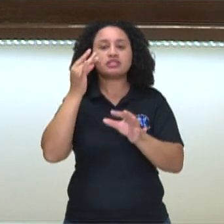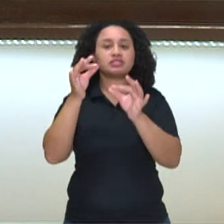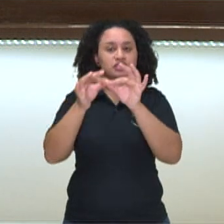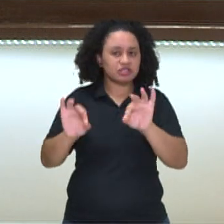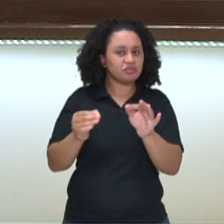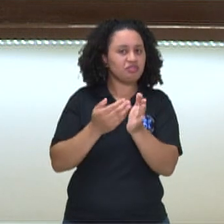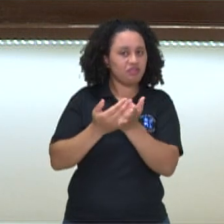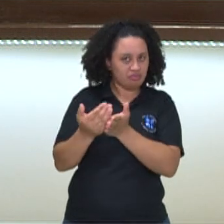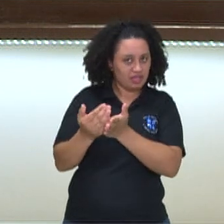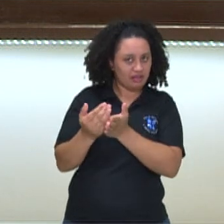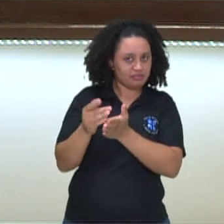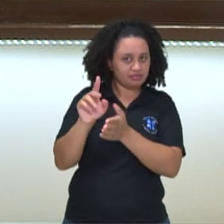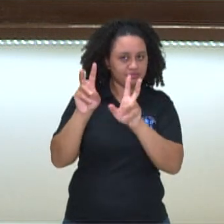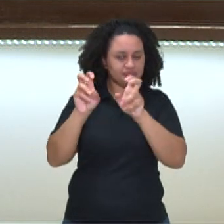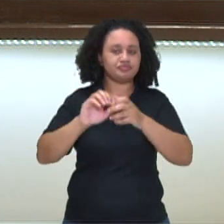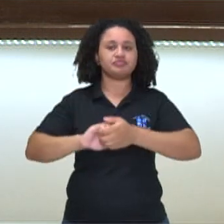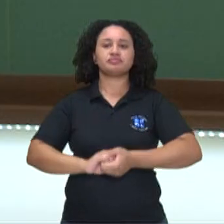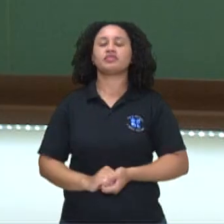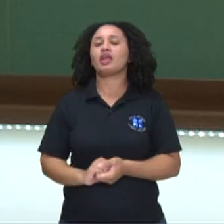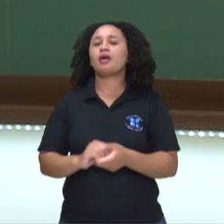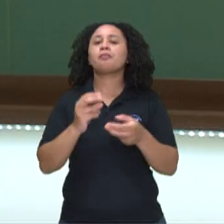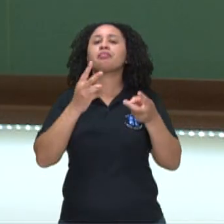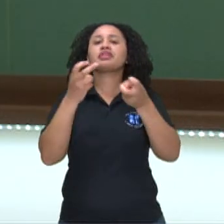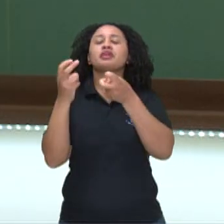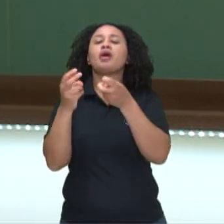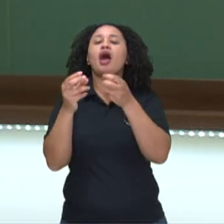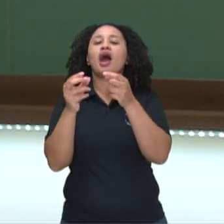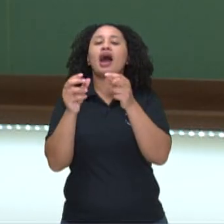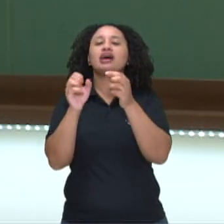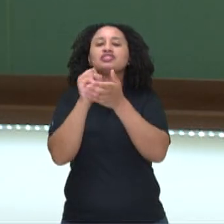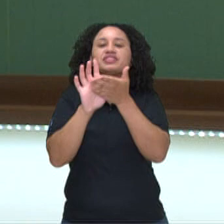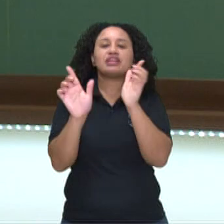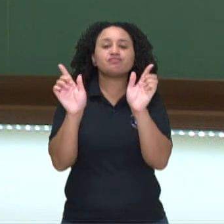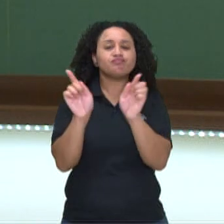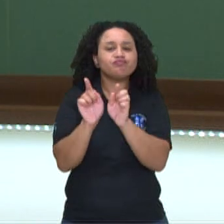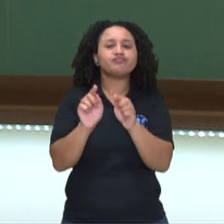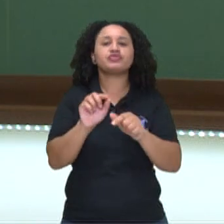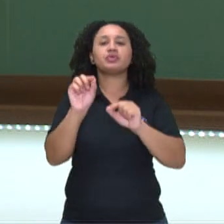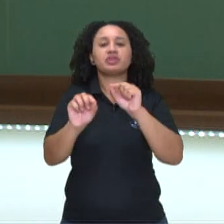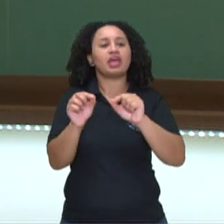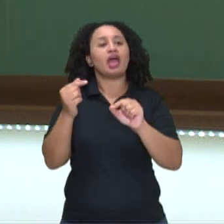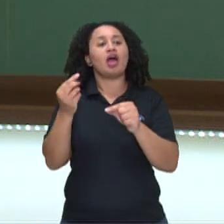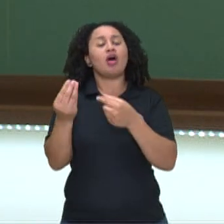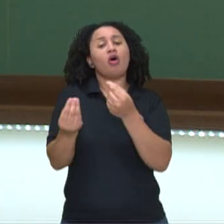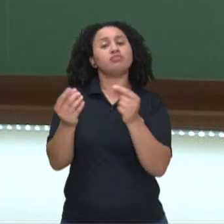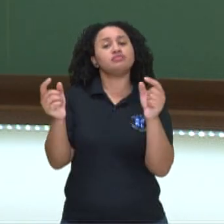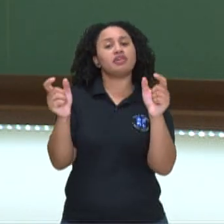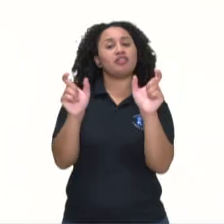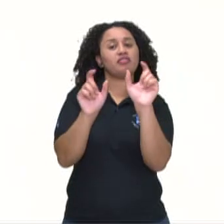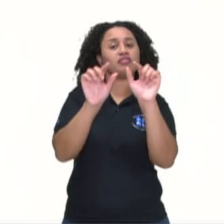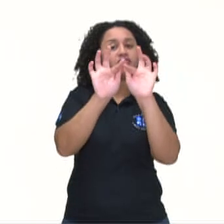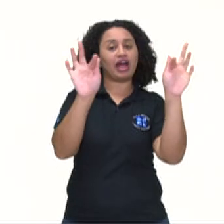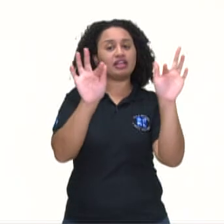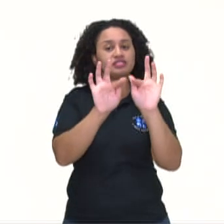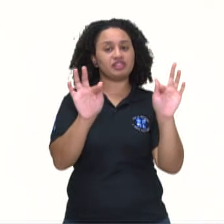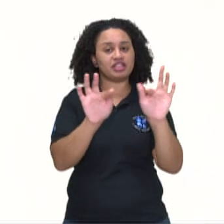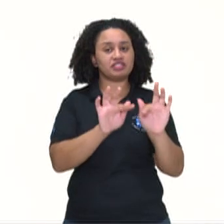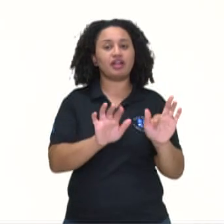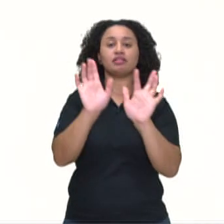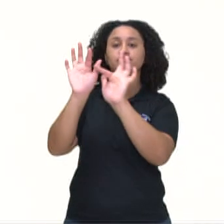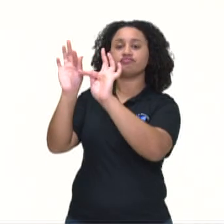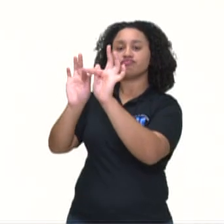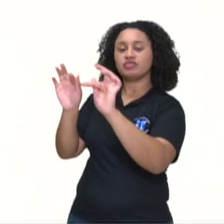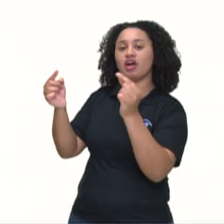presente simples, observando um pequeno exercício. Eu quero que vocês relacionem as sentenças. Nós temos a primeira